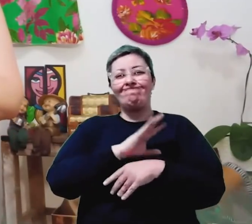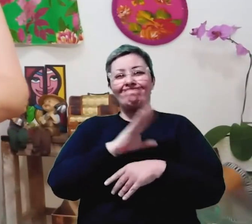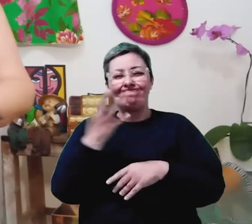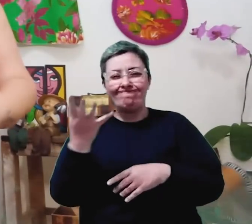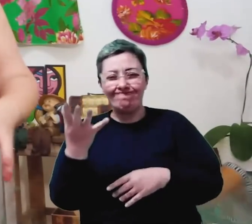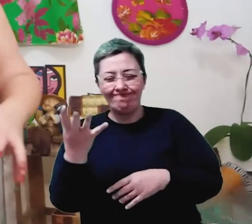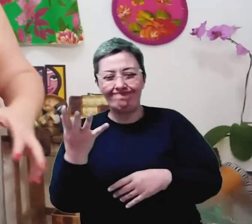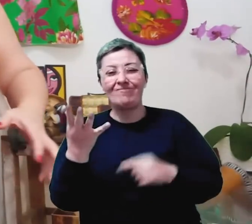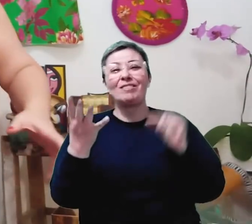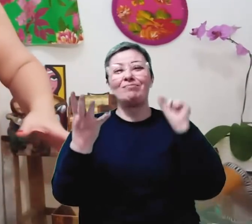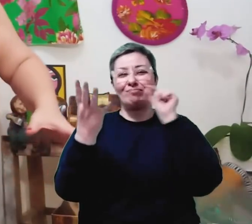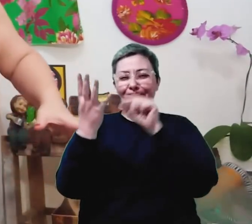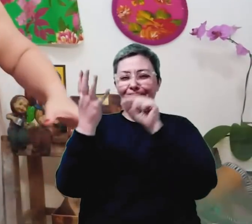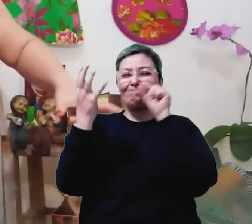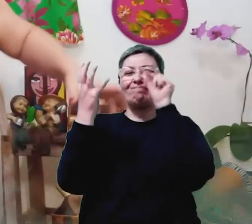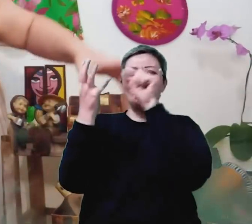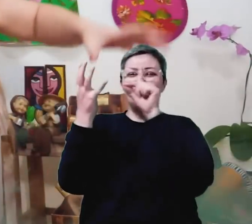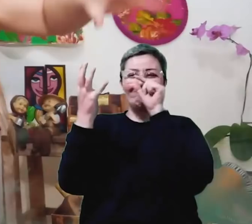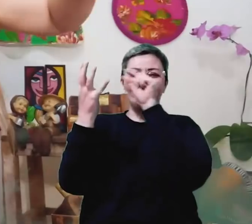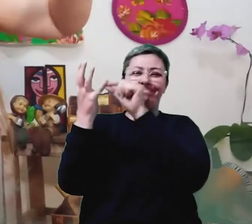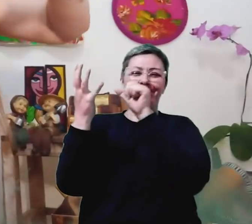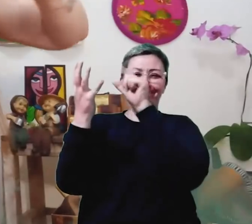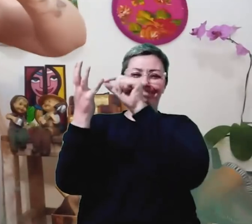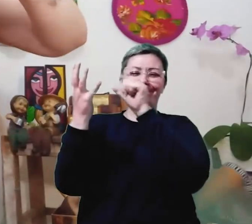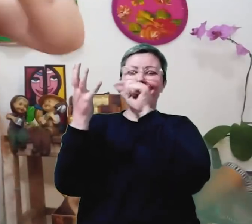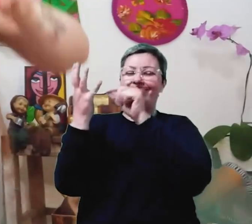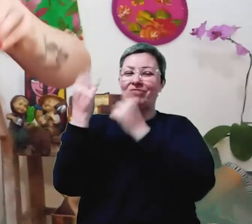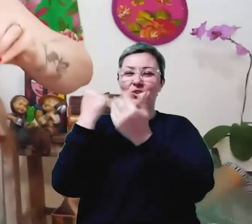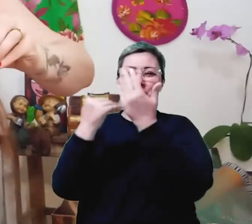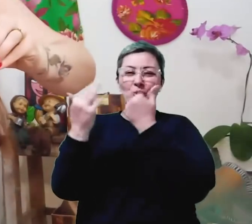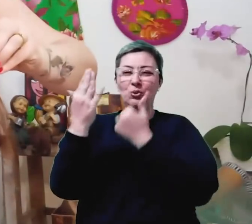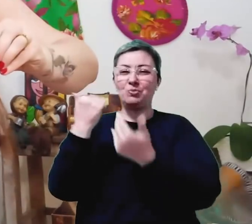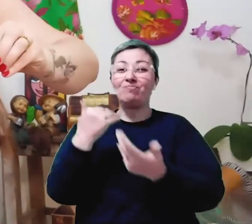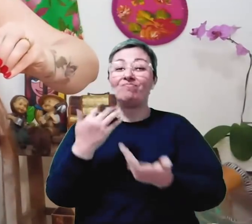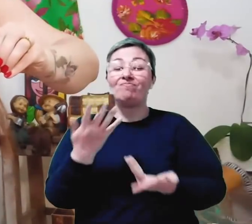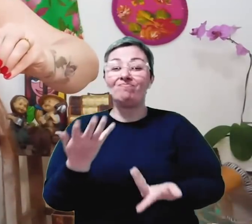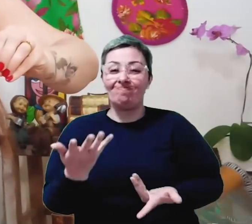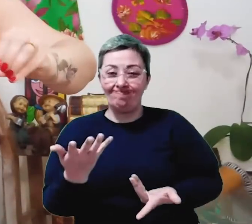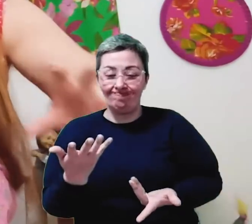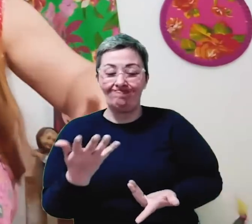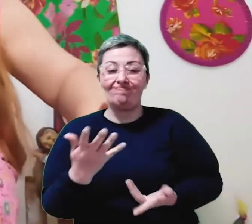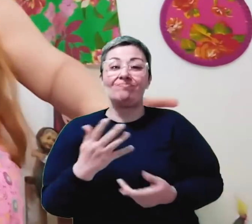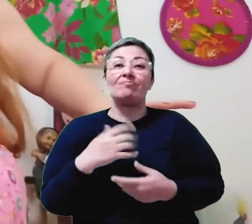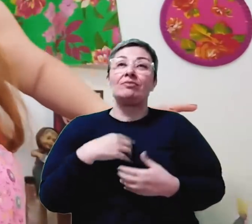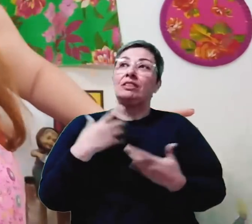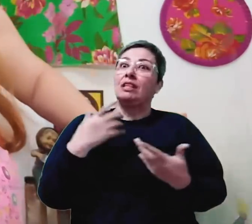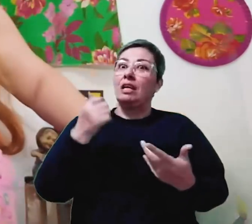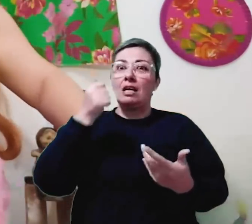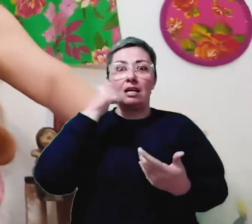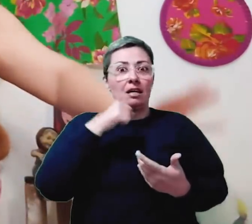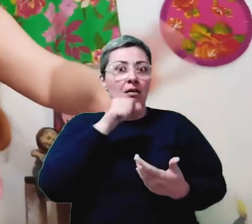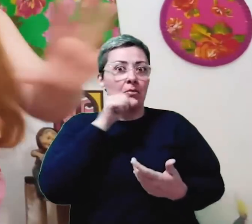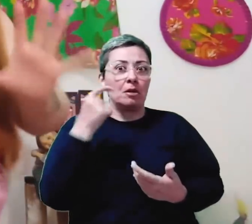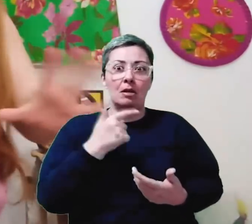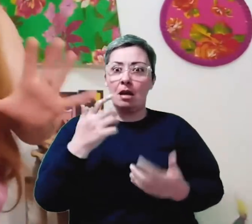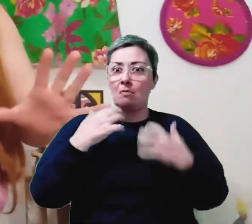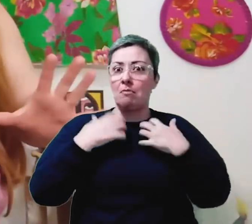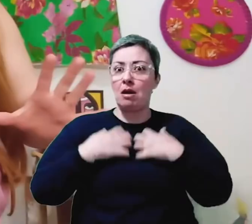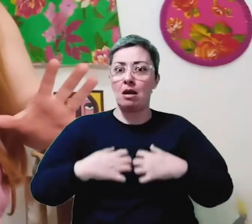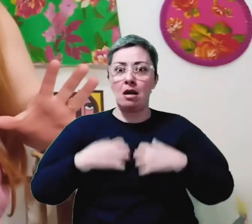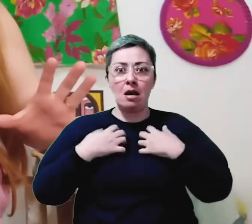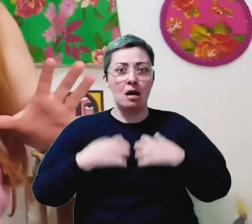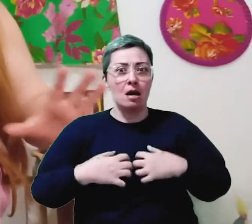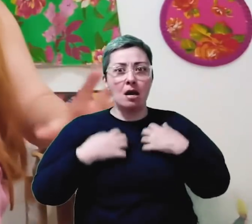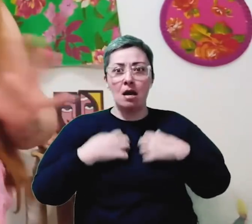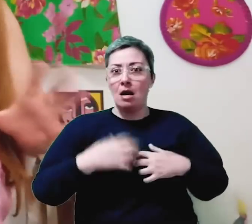distraía, os pássaros vinham e comiam os figos. A madrasta ficava